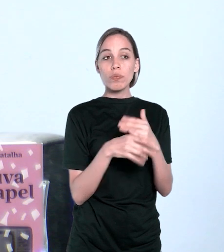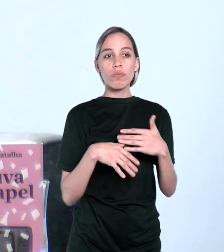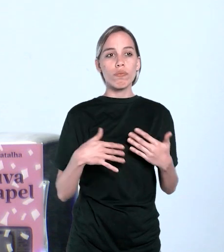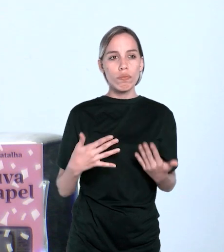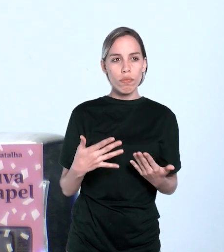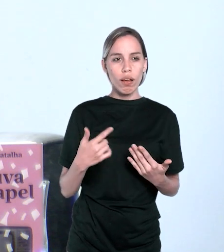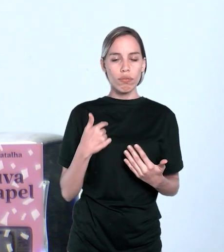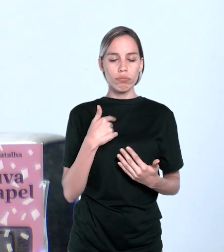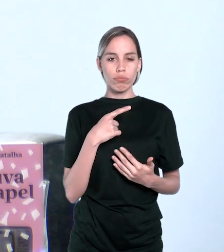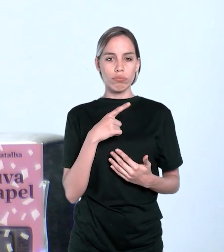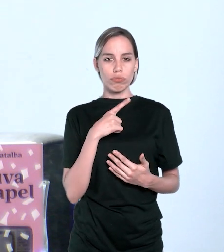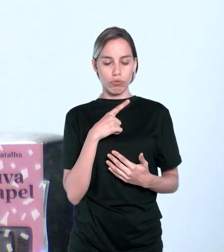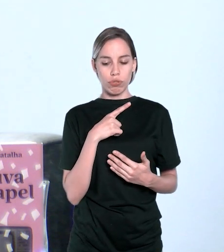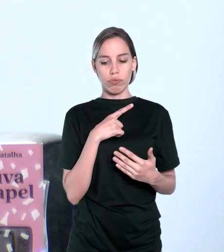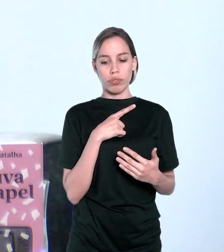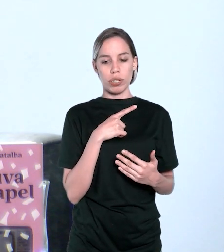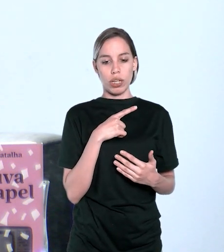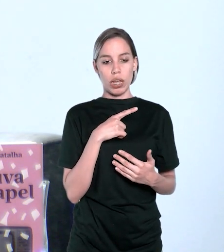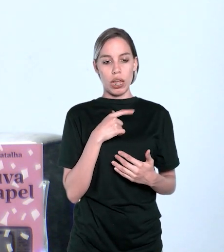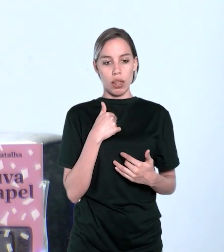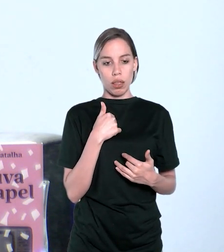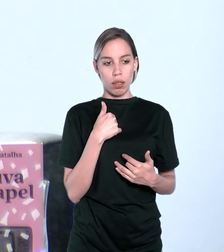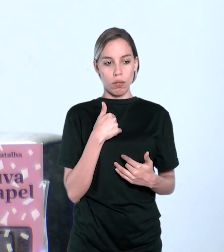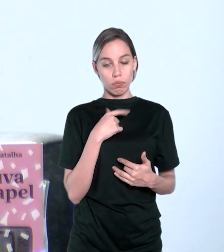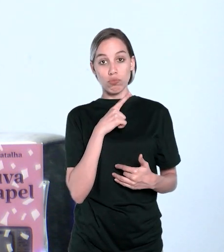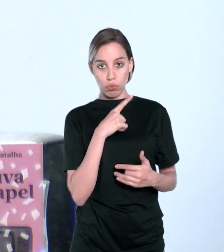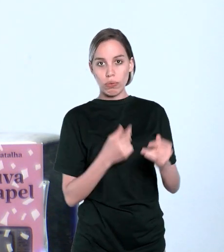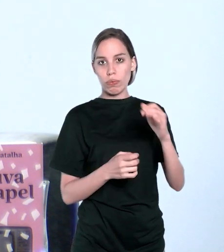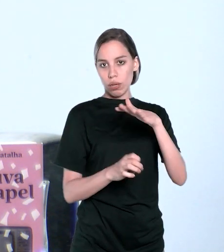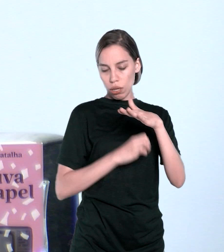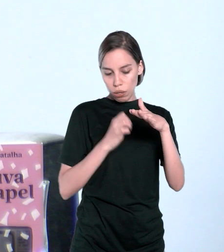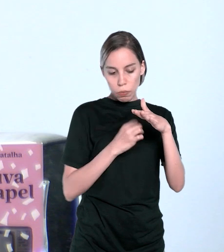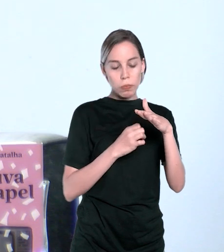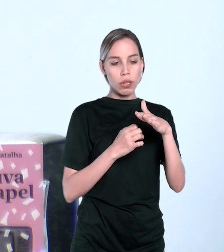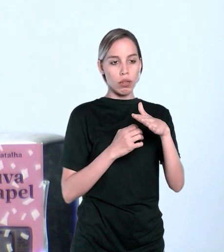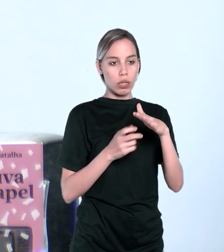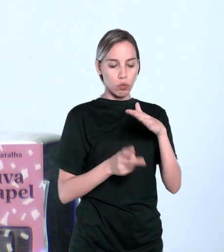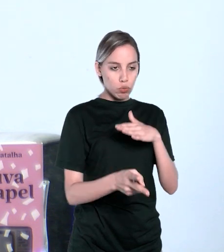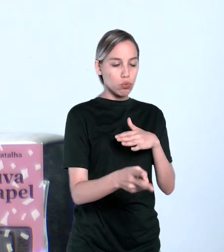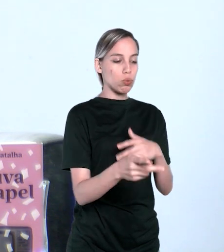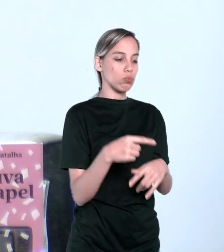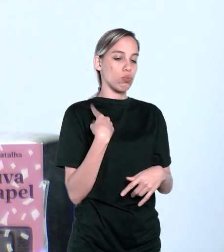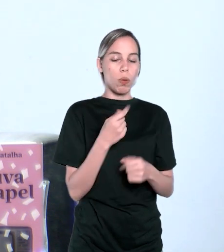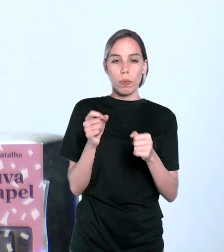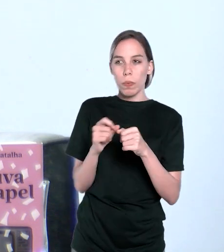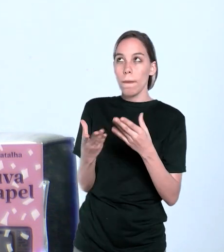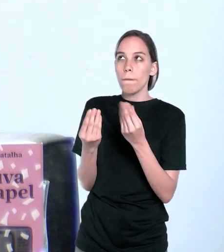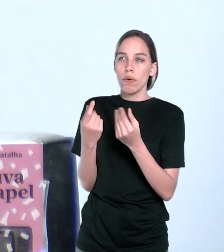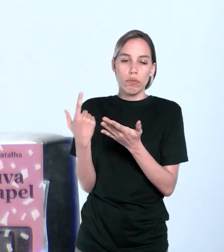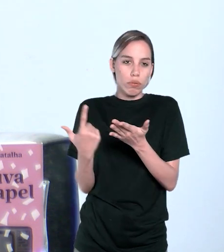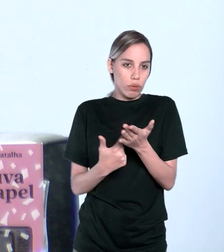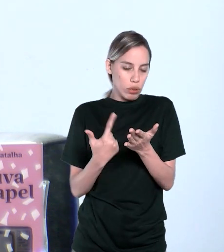E tive essa editora por um tempo, né? A gente fez o Jipe Jipe Nheco Nheco, do Ivan Lessa, a gente refez em livro, a gente fez A Verdadeira História